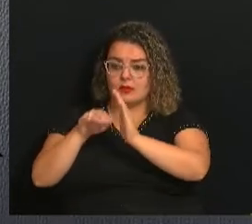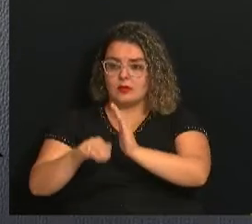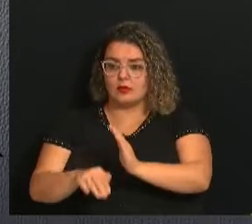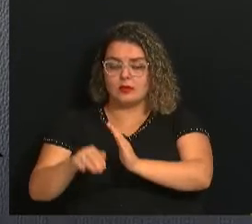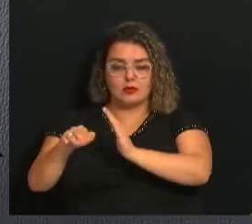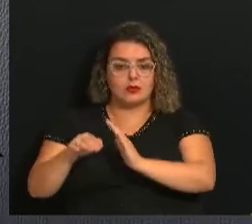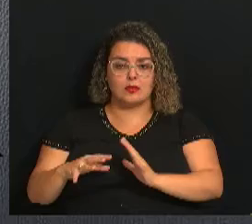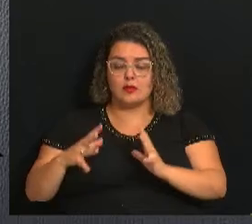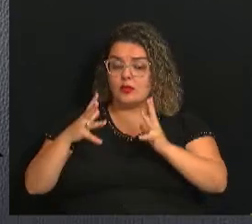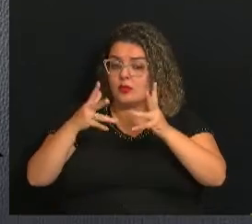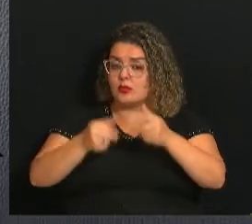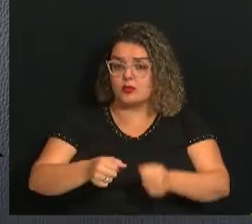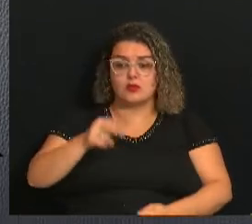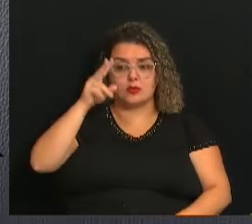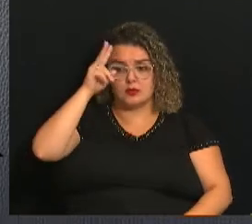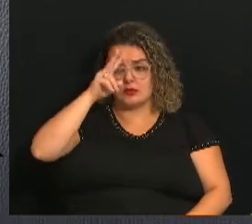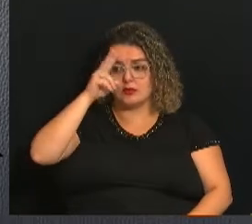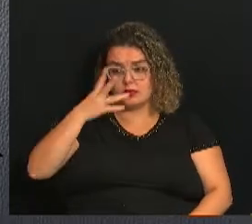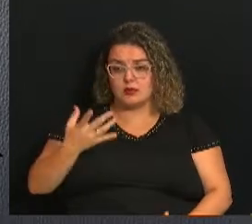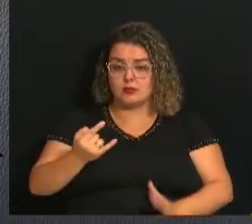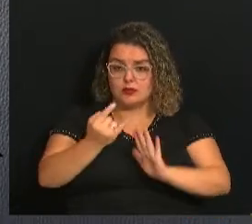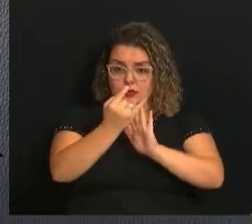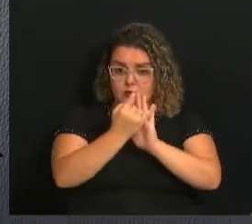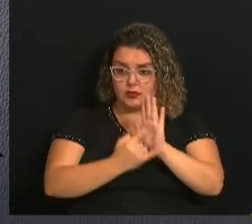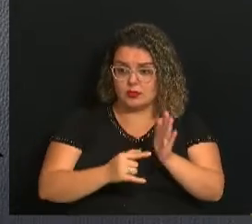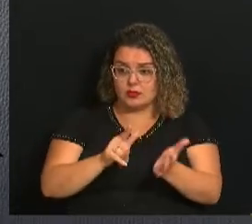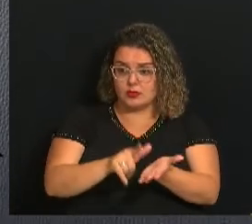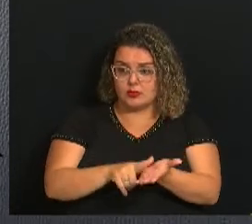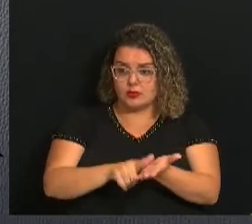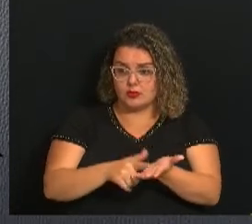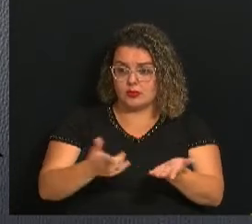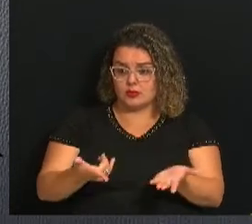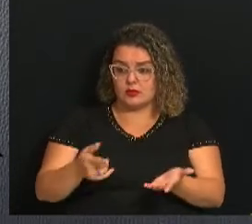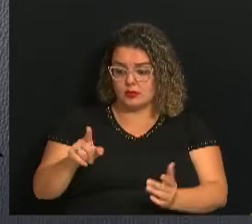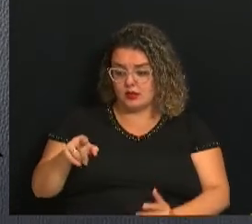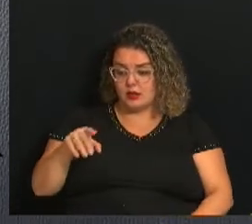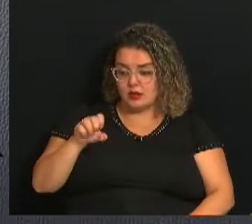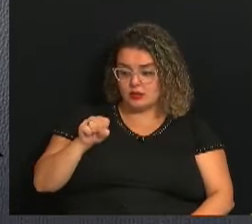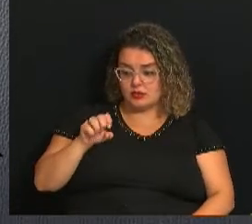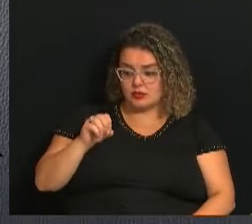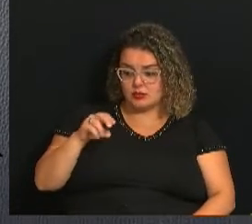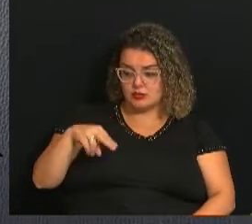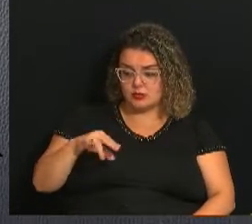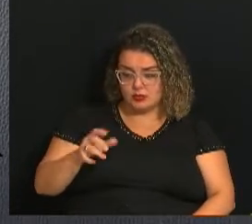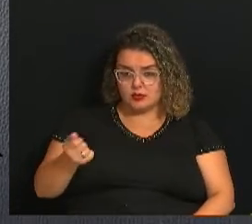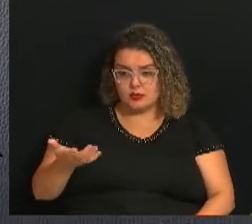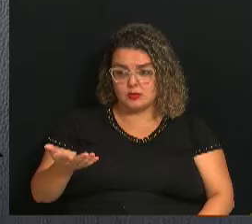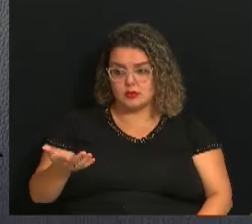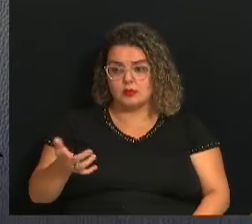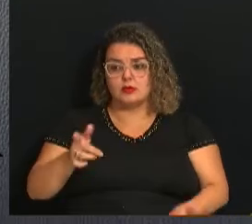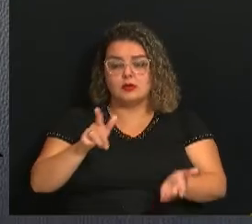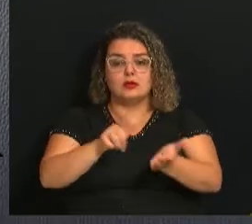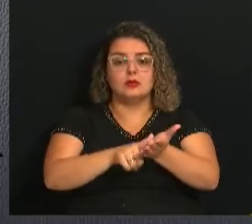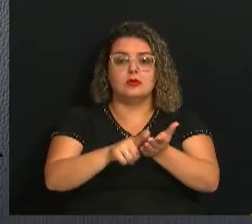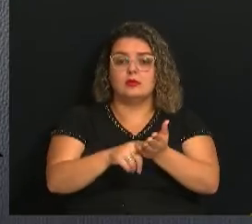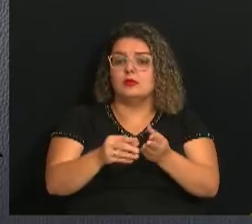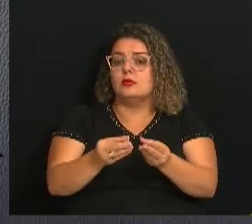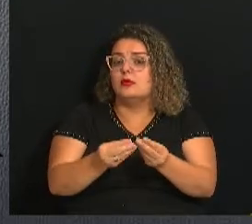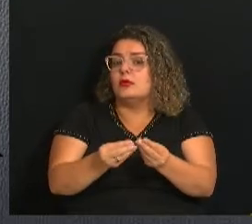a nossa história, inclusive documental, no papel, né, Sônia? No papel. Isso é, e papel se deteriora,